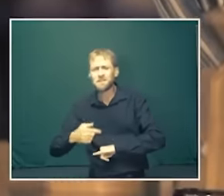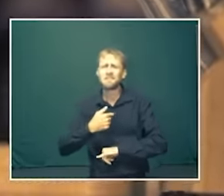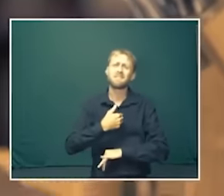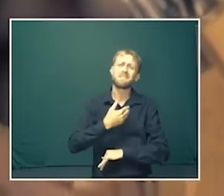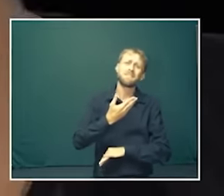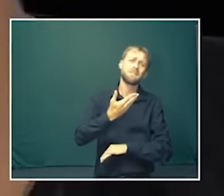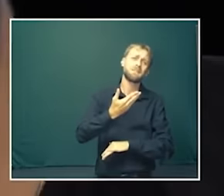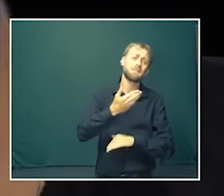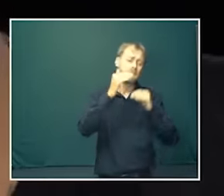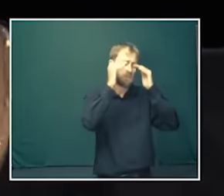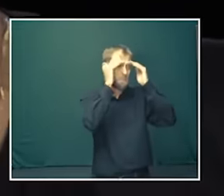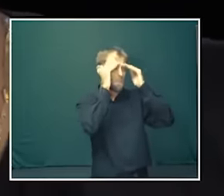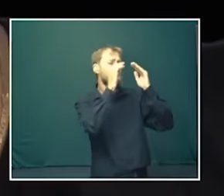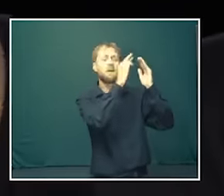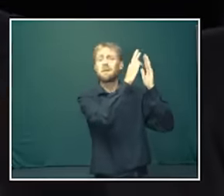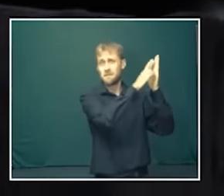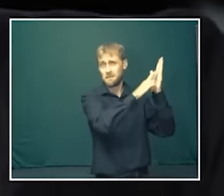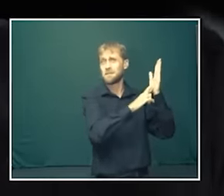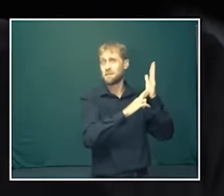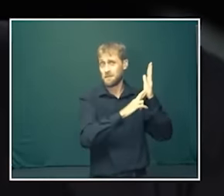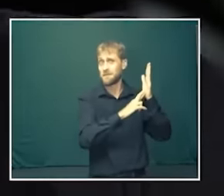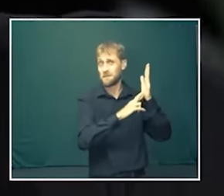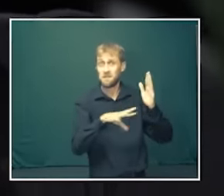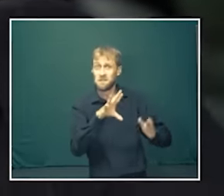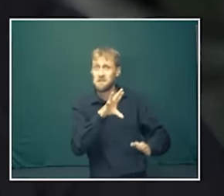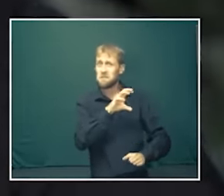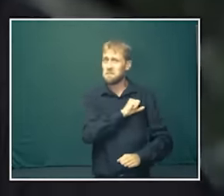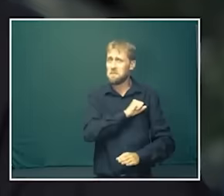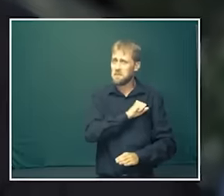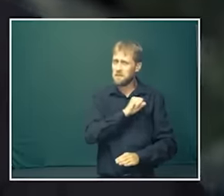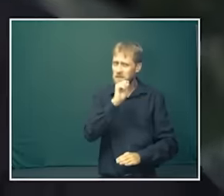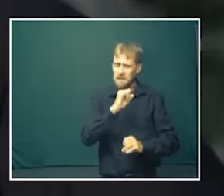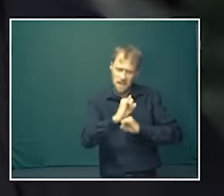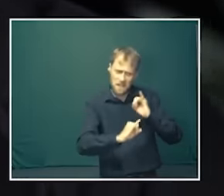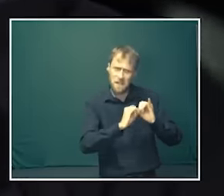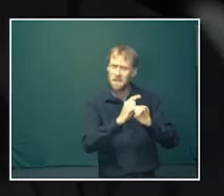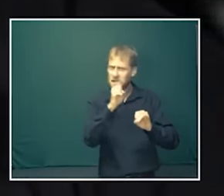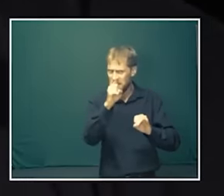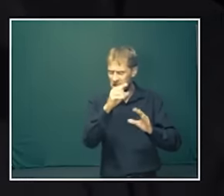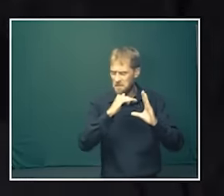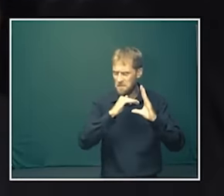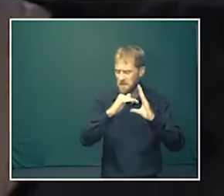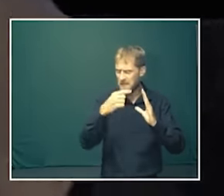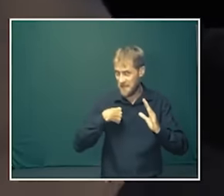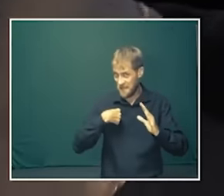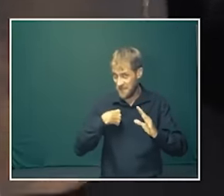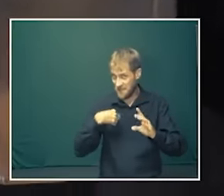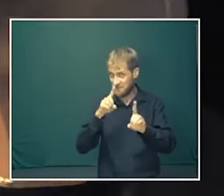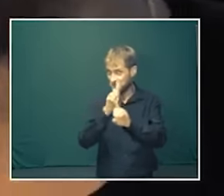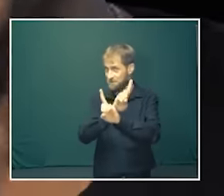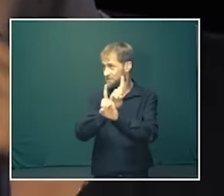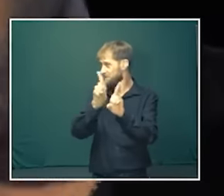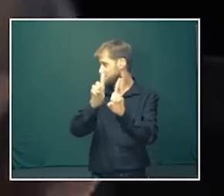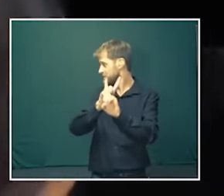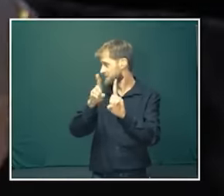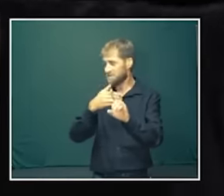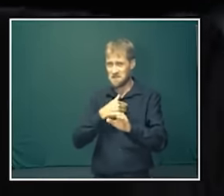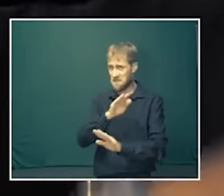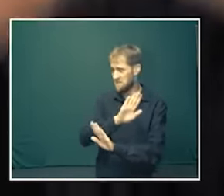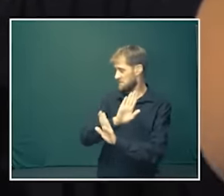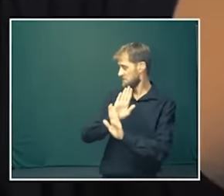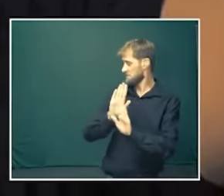eu for seguir as regras do jogo, seu online nunca vai ver meu escrevendo. Oh,